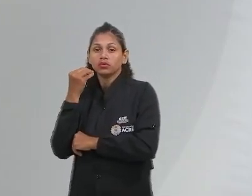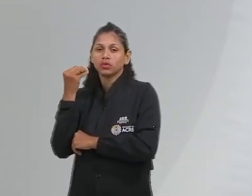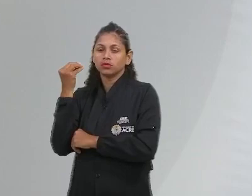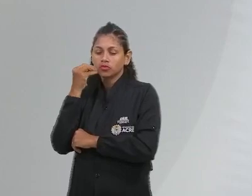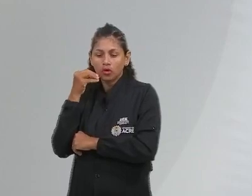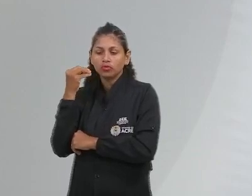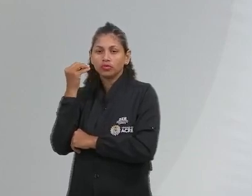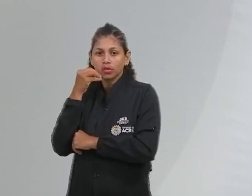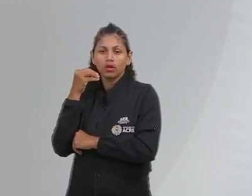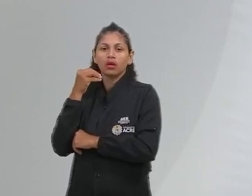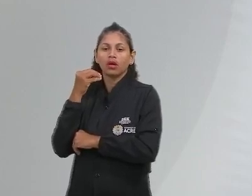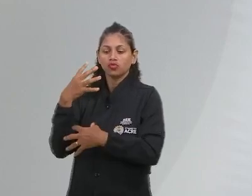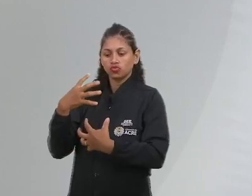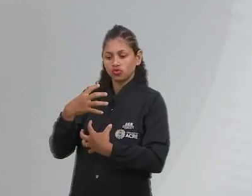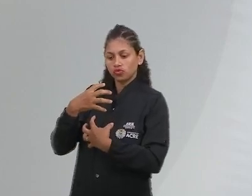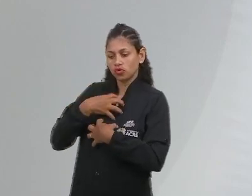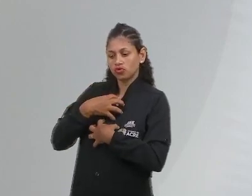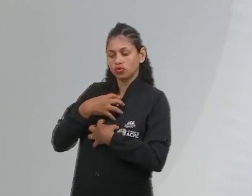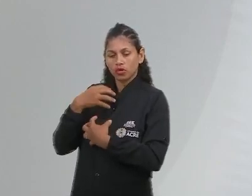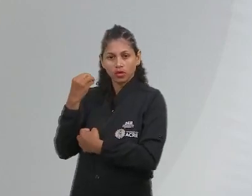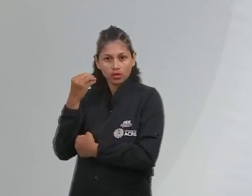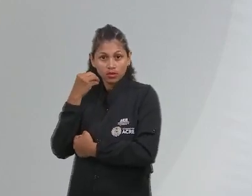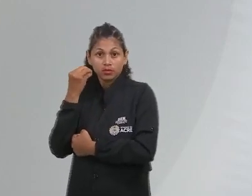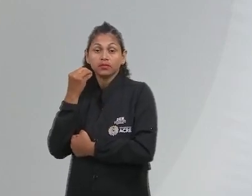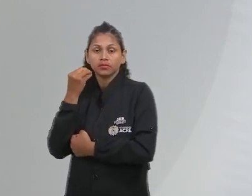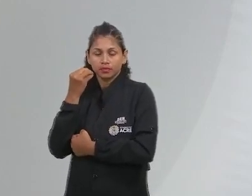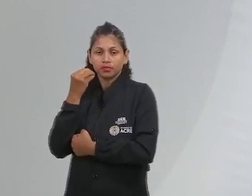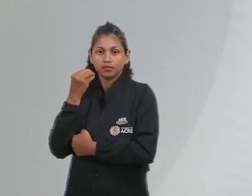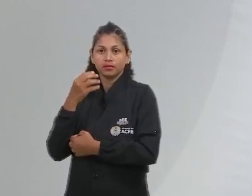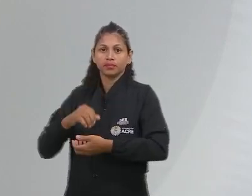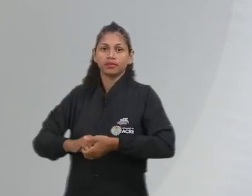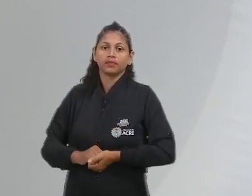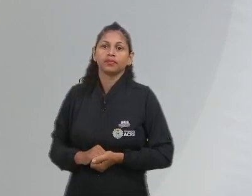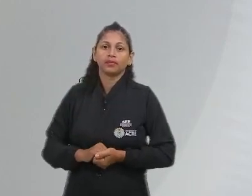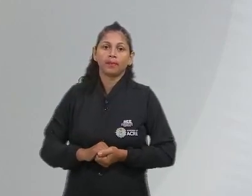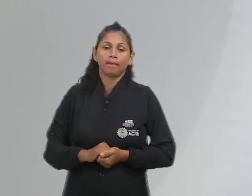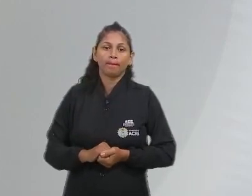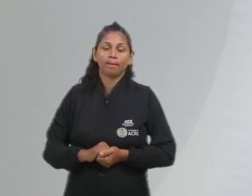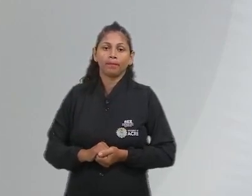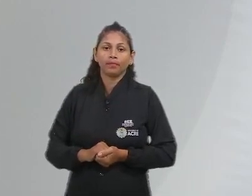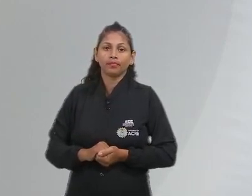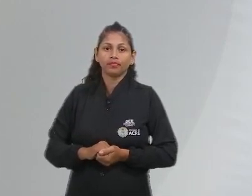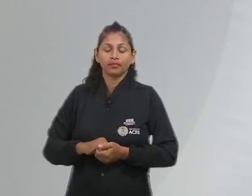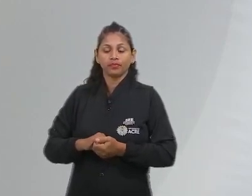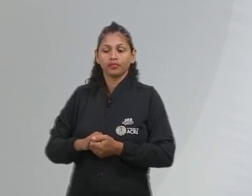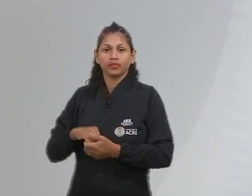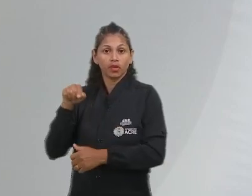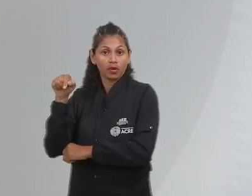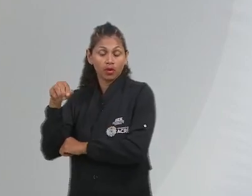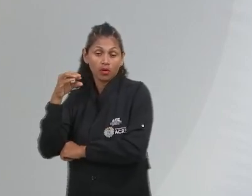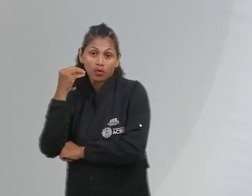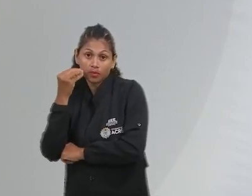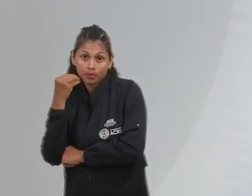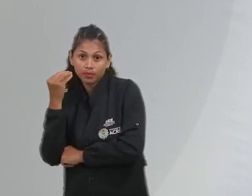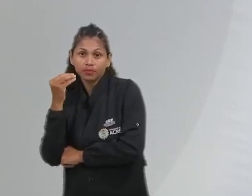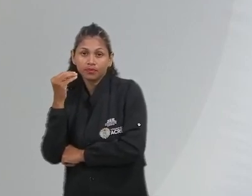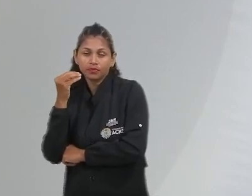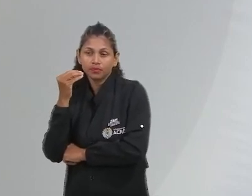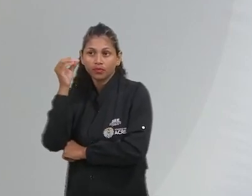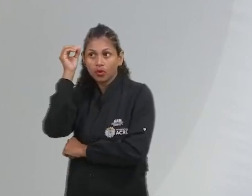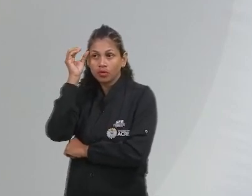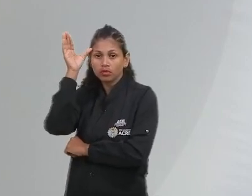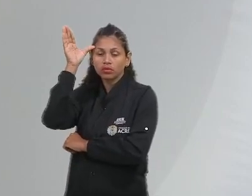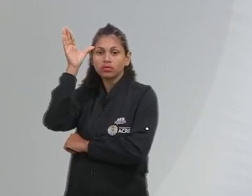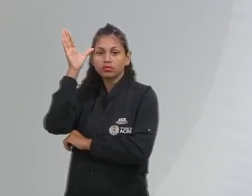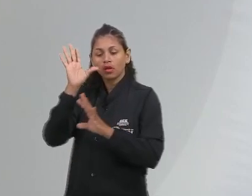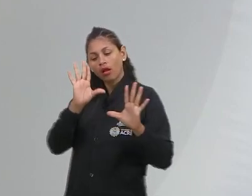dos sentidos, a experiência pelos sentidos. Então, empirismo. O conhecimento é proveniente